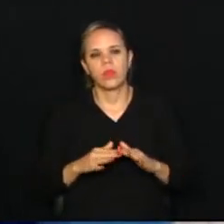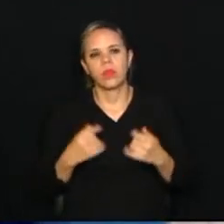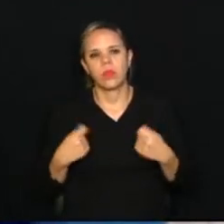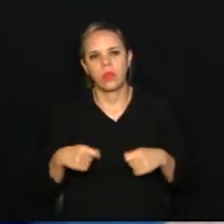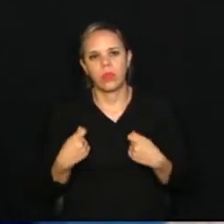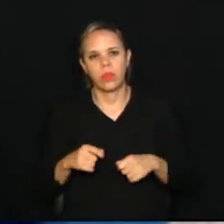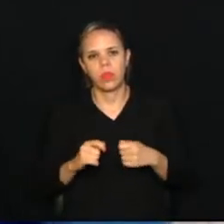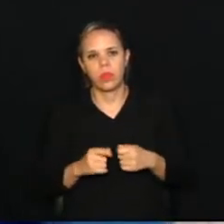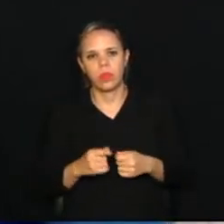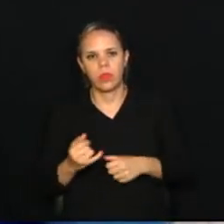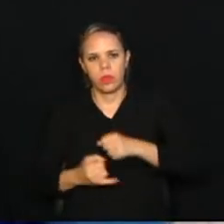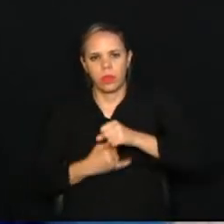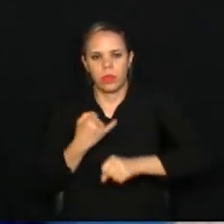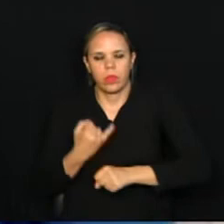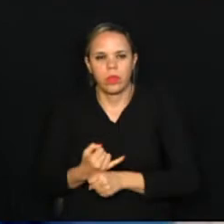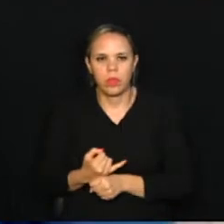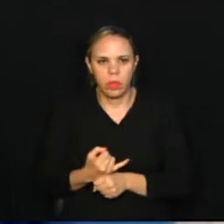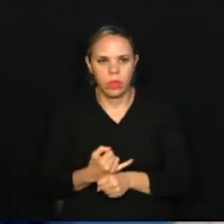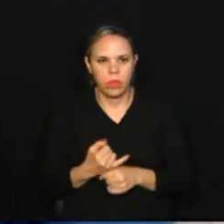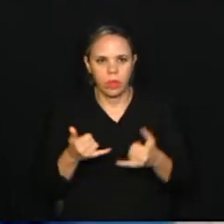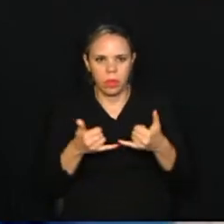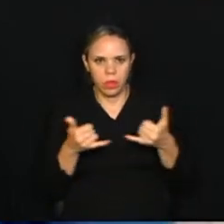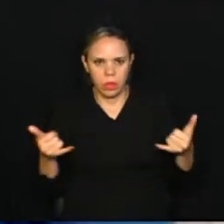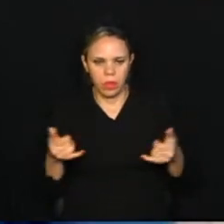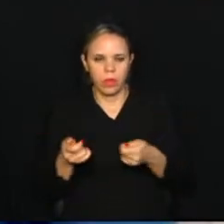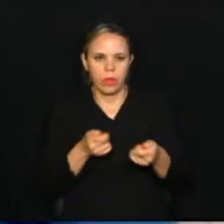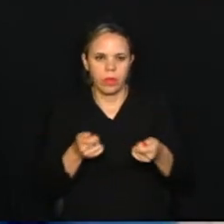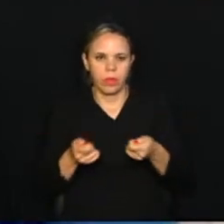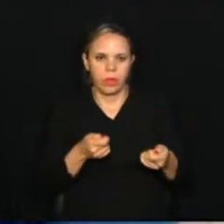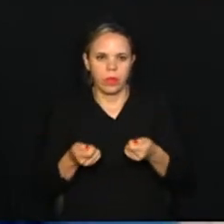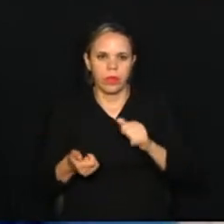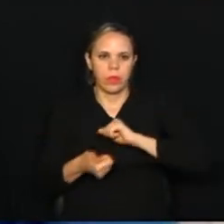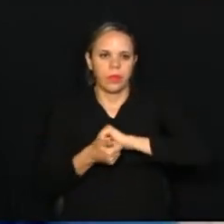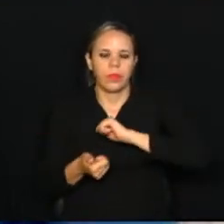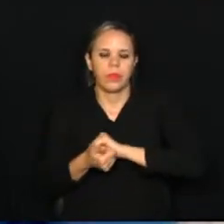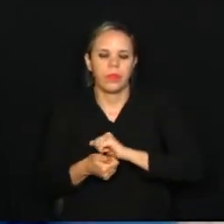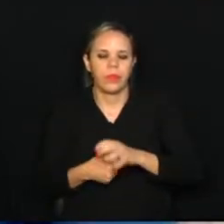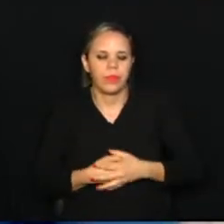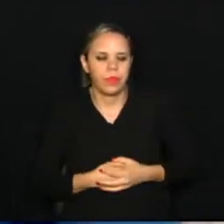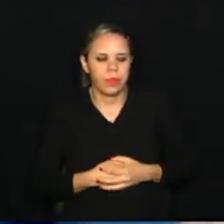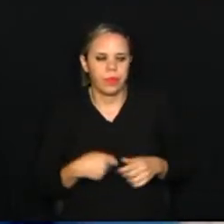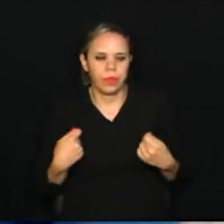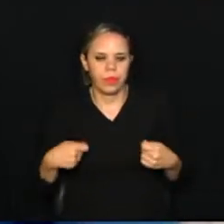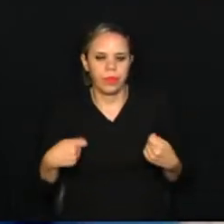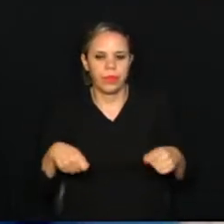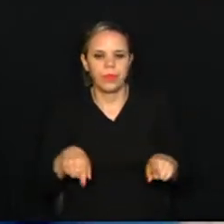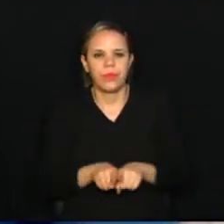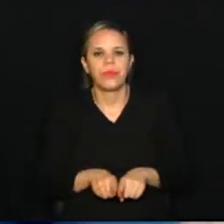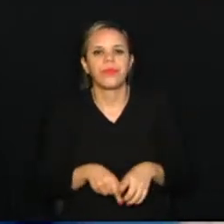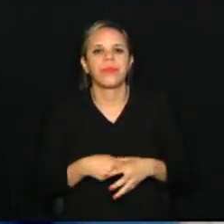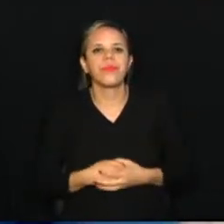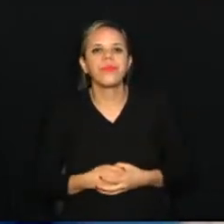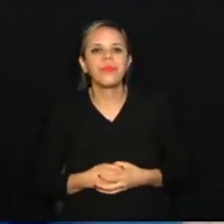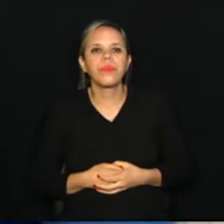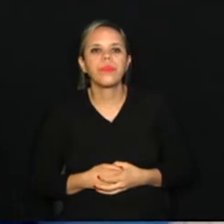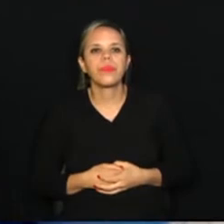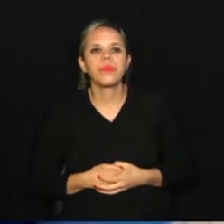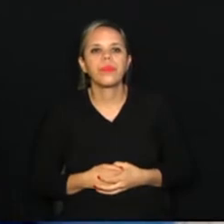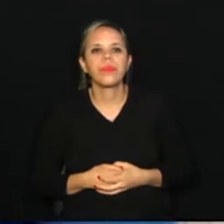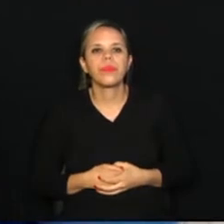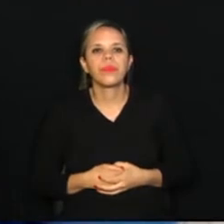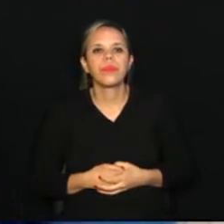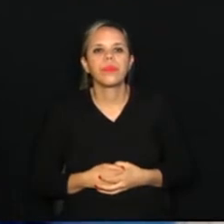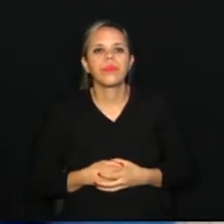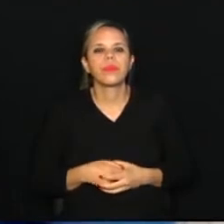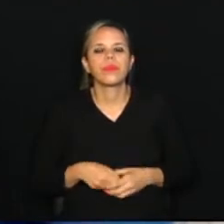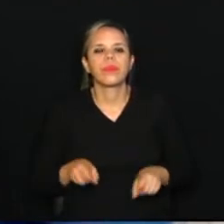banda de internet, precisa de banda de estabilidade, qualidade, precisa também, nesse projeto da telemedicina,